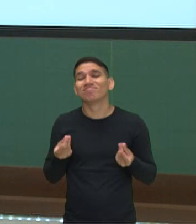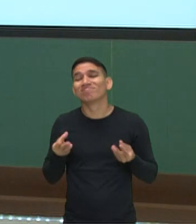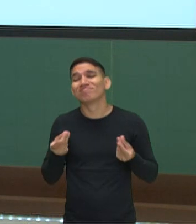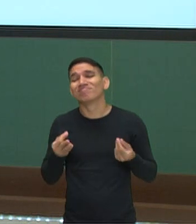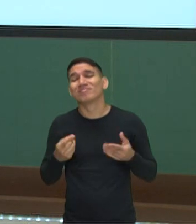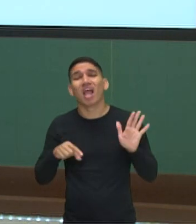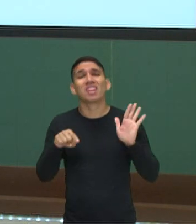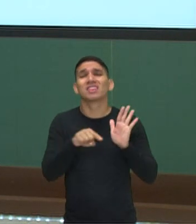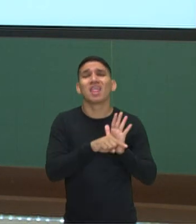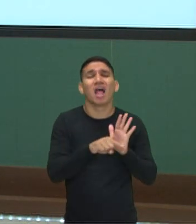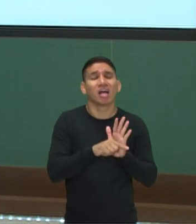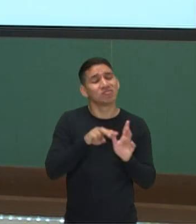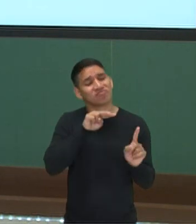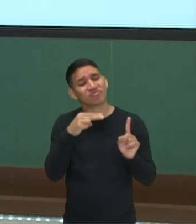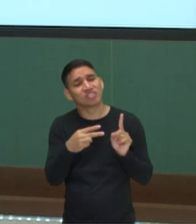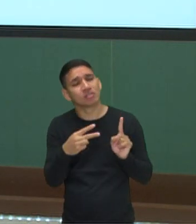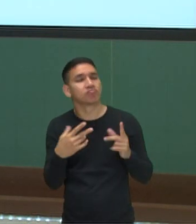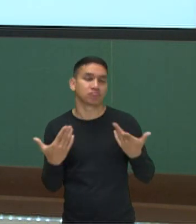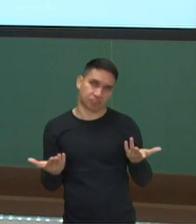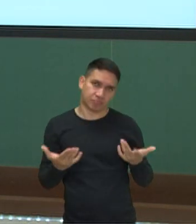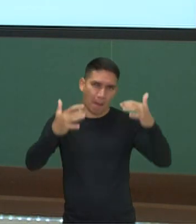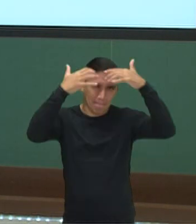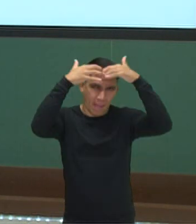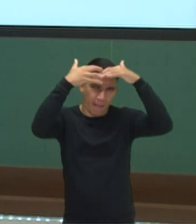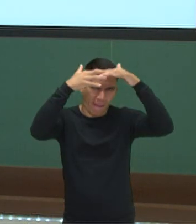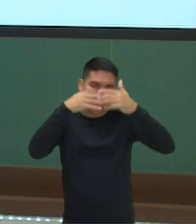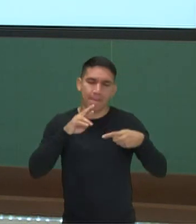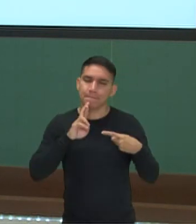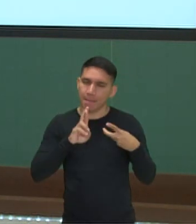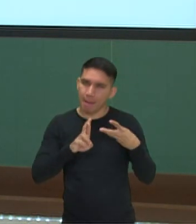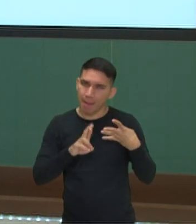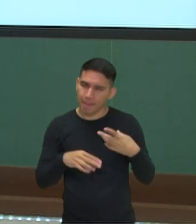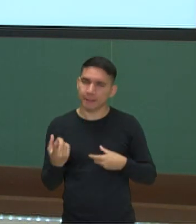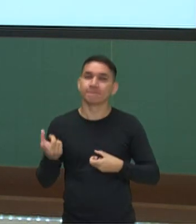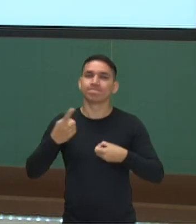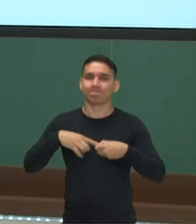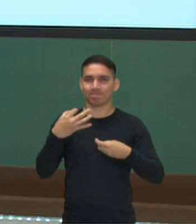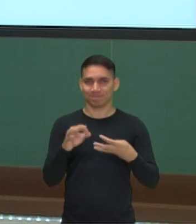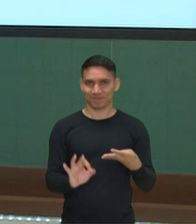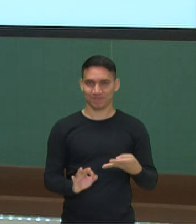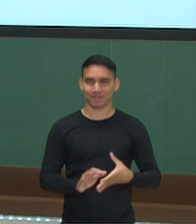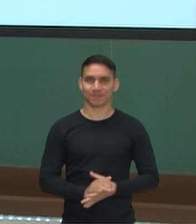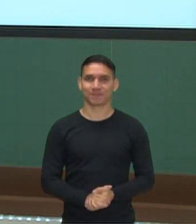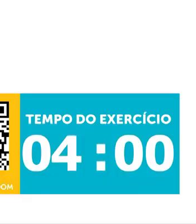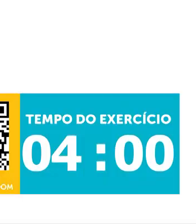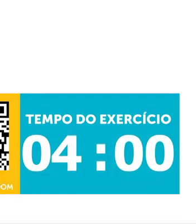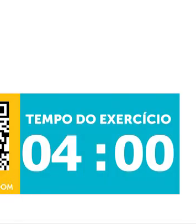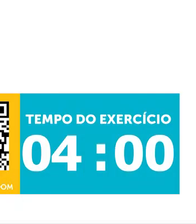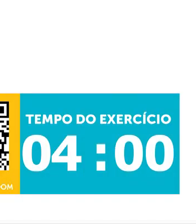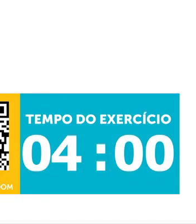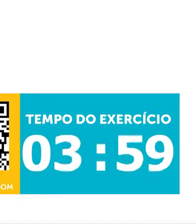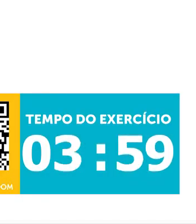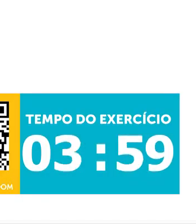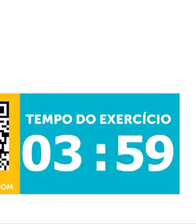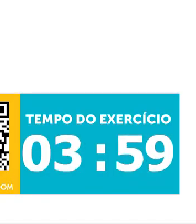pontos negativos? Então, pensa aí, responde e nós já retornamos.